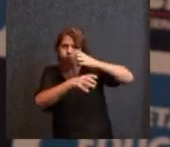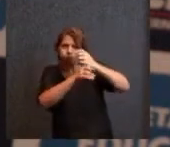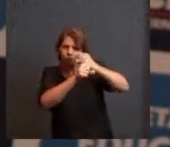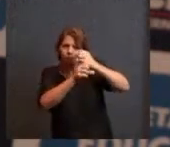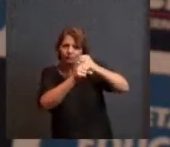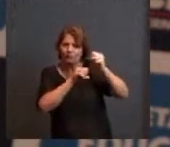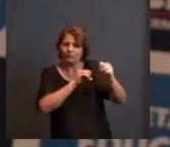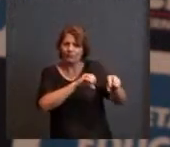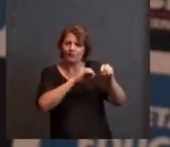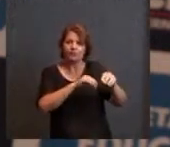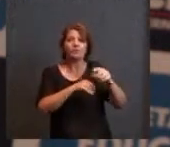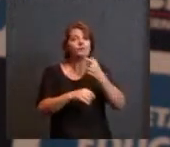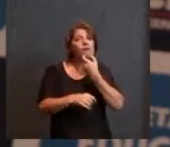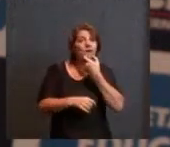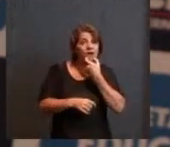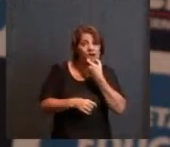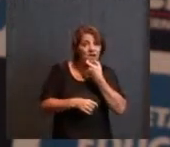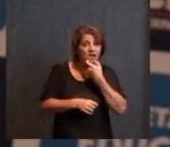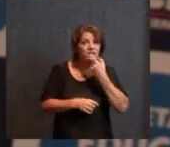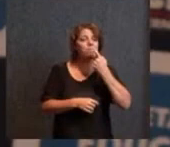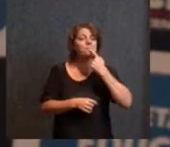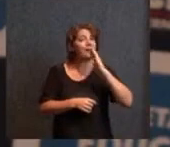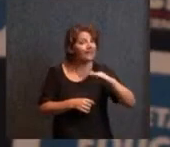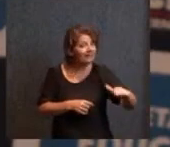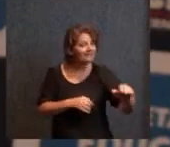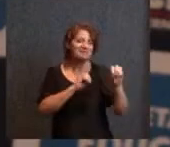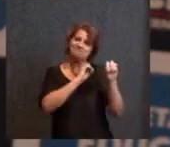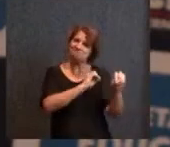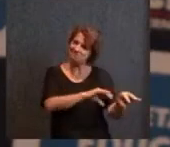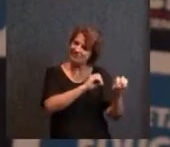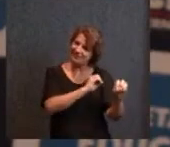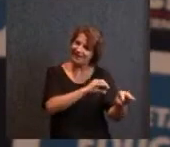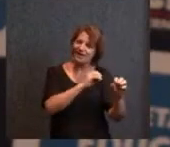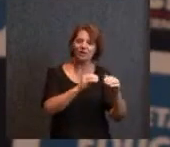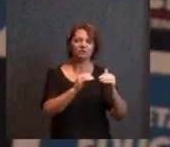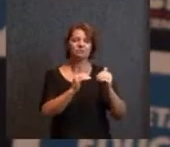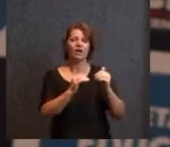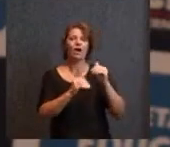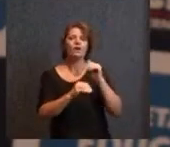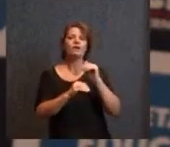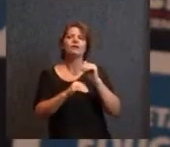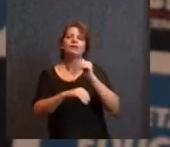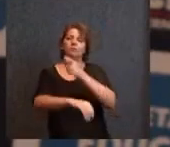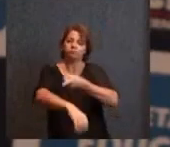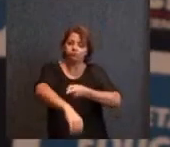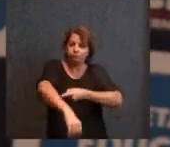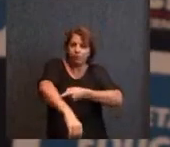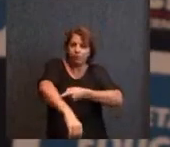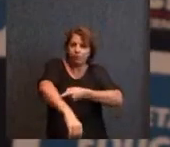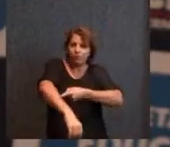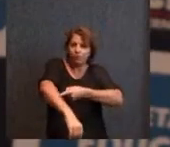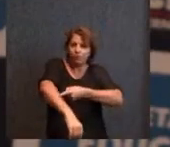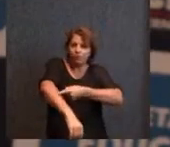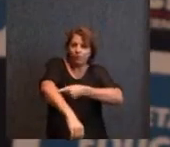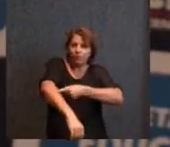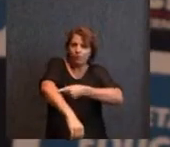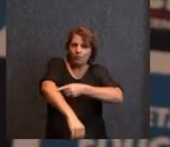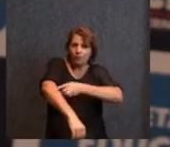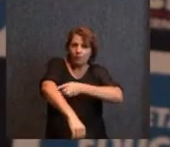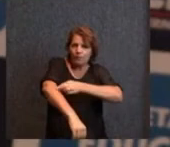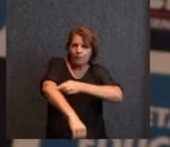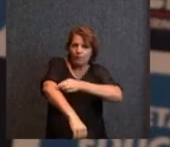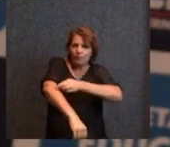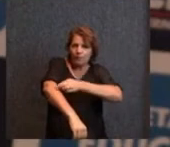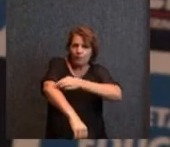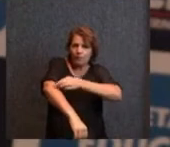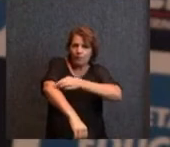inglês para criança, mas também colocamos algumas escolas de ensino fundamental. Por que criança? Porque a fase aprendente